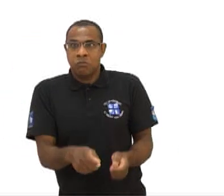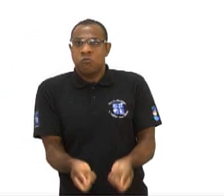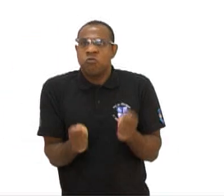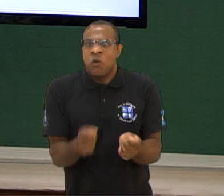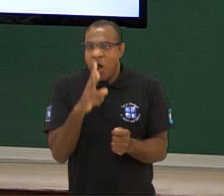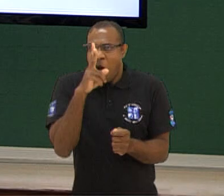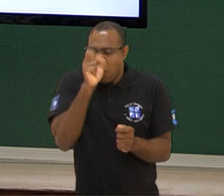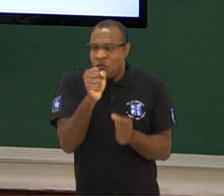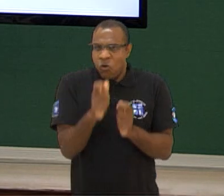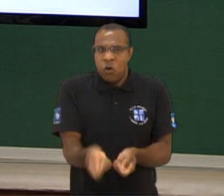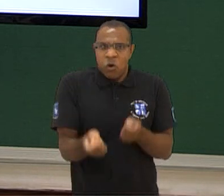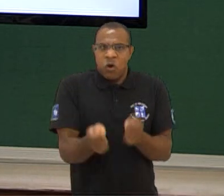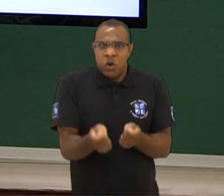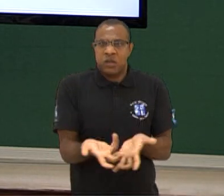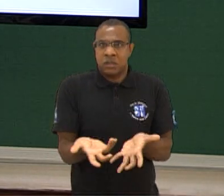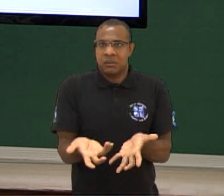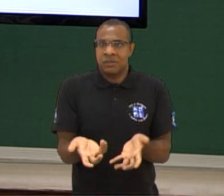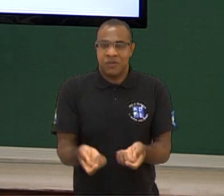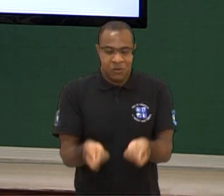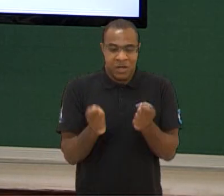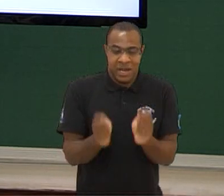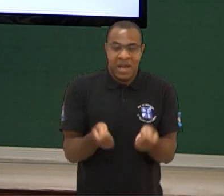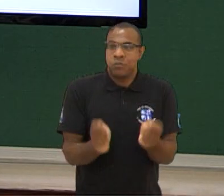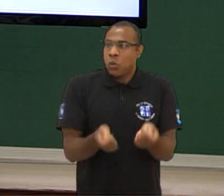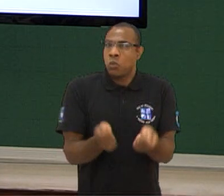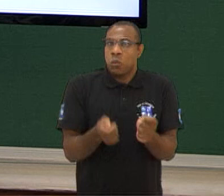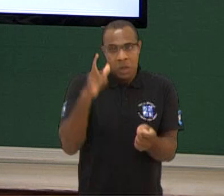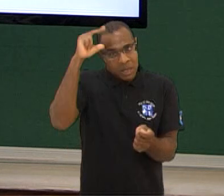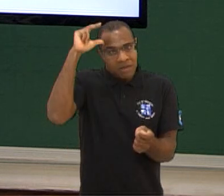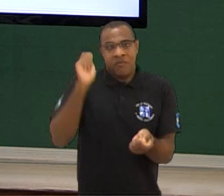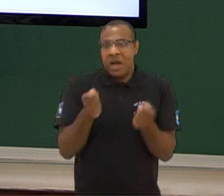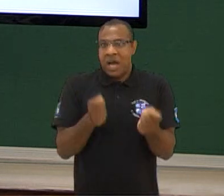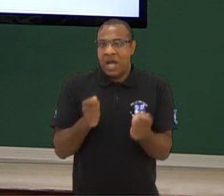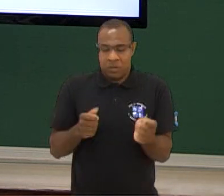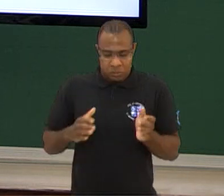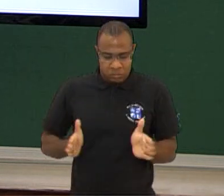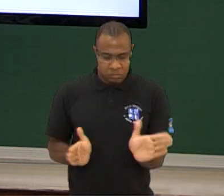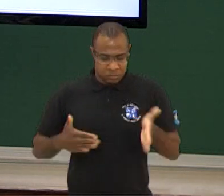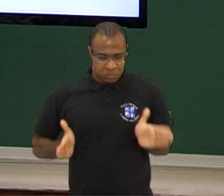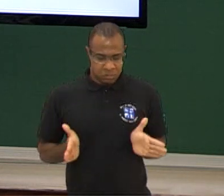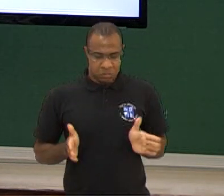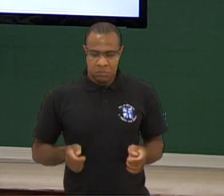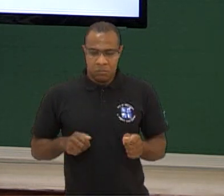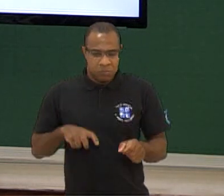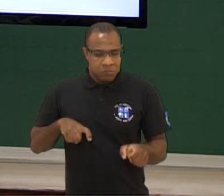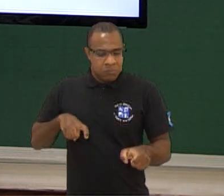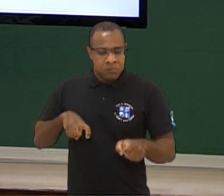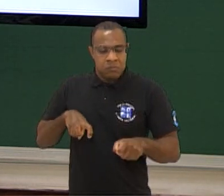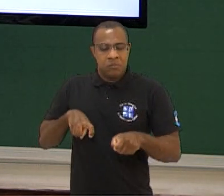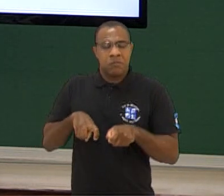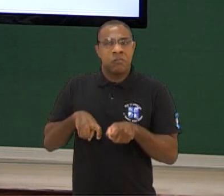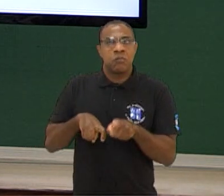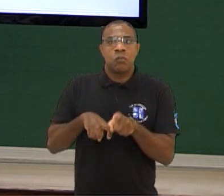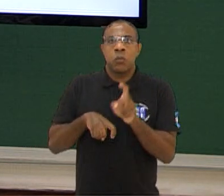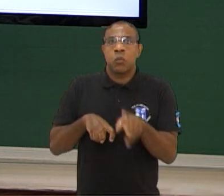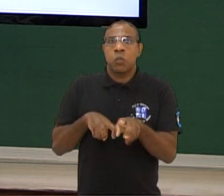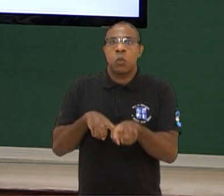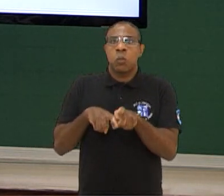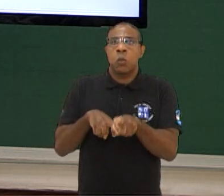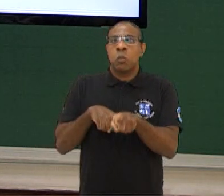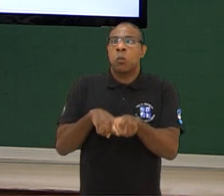o cavalo puxa a carroça e, nesse caso, a carroça reage e aplica uma força de mesma